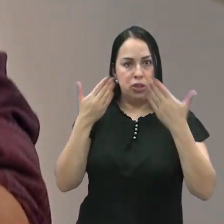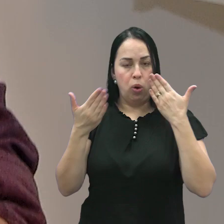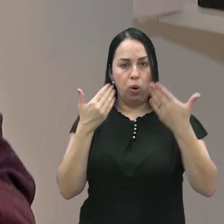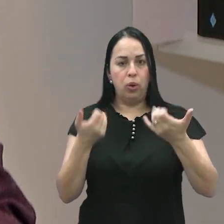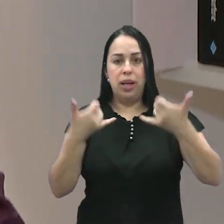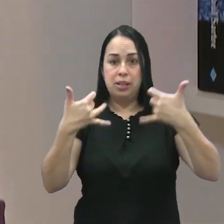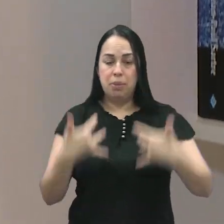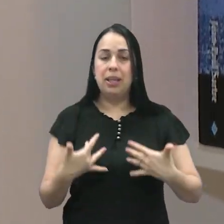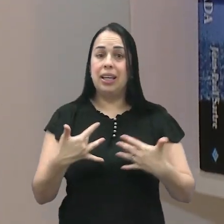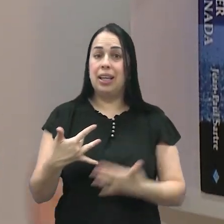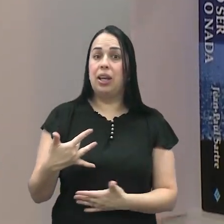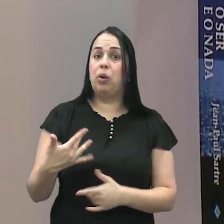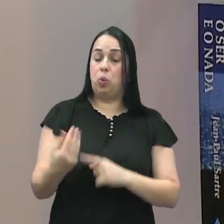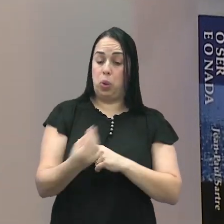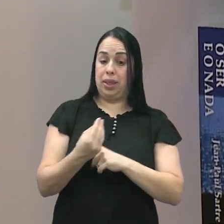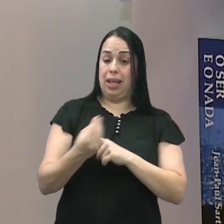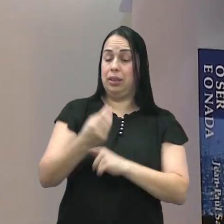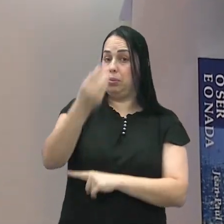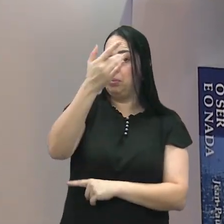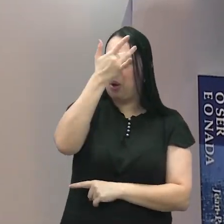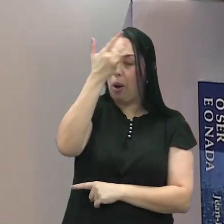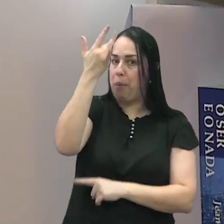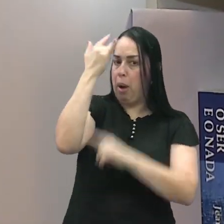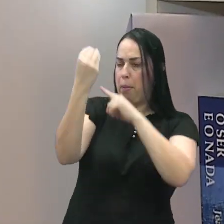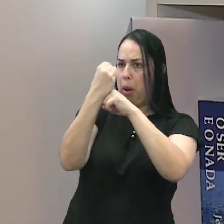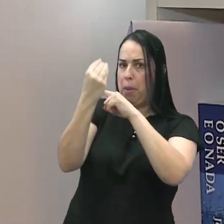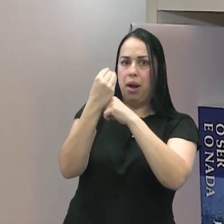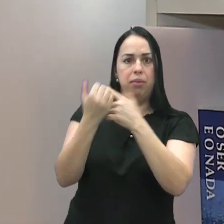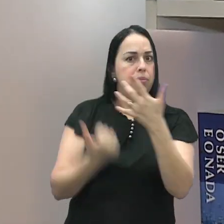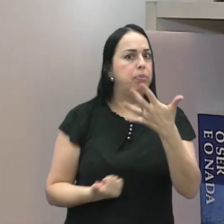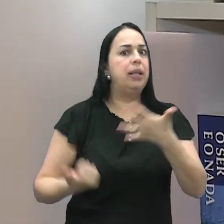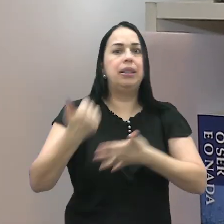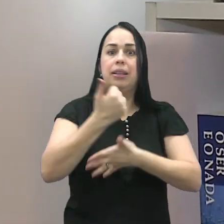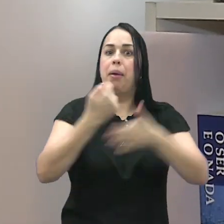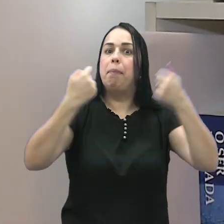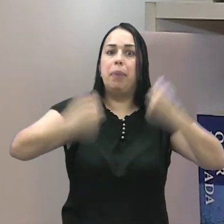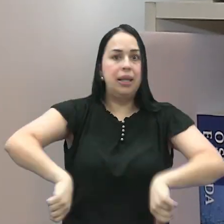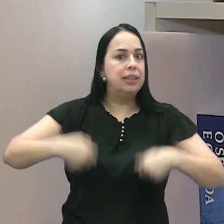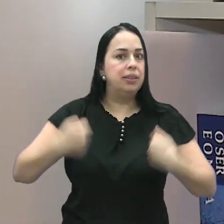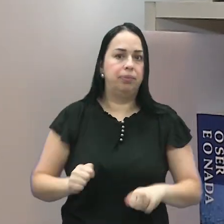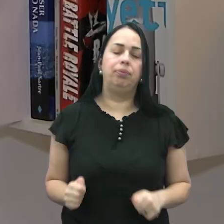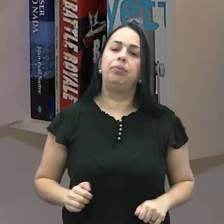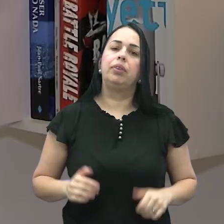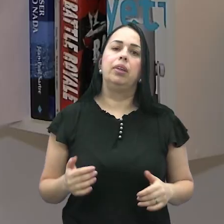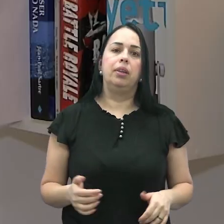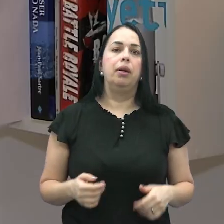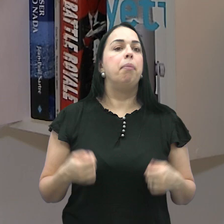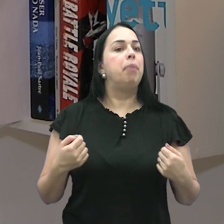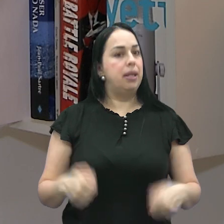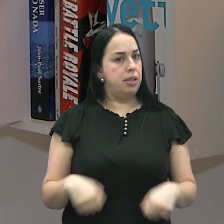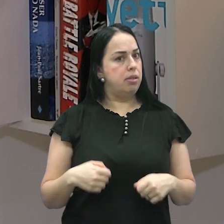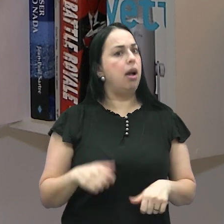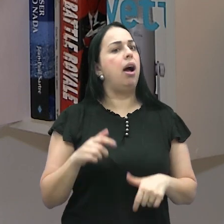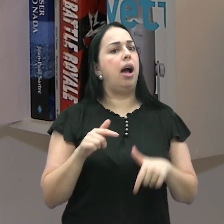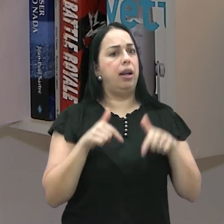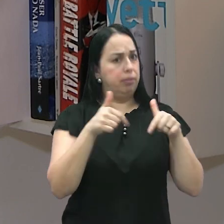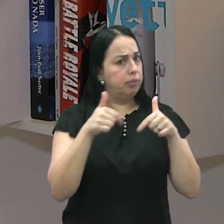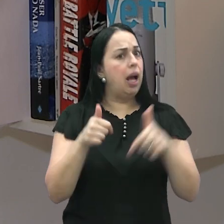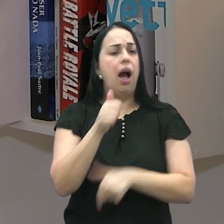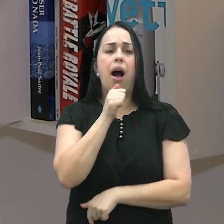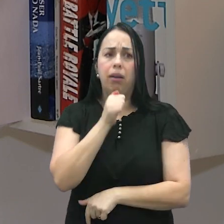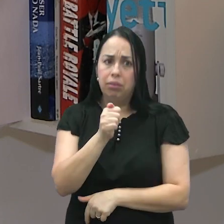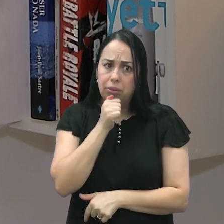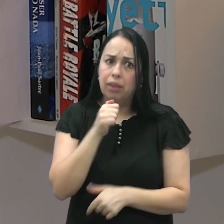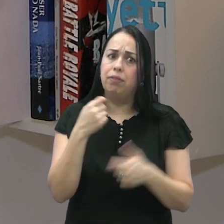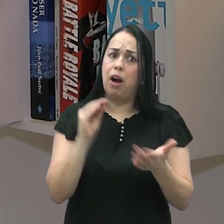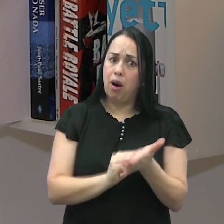psicólogo, o cuidado com a saúde mental deve ser entendido como uma prioridade no ambiente de trabalho. Acho que precisa muito ser feito ainda em iniciativas